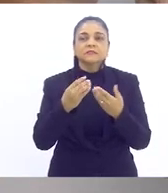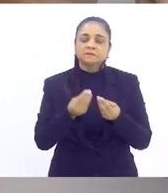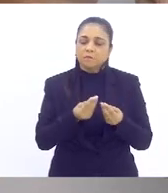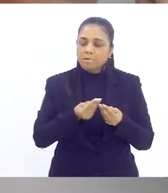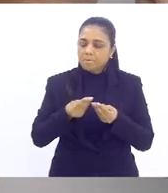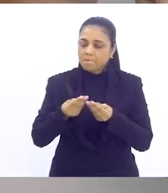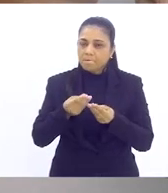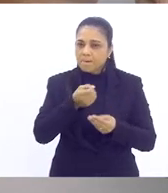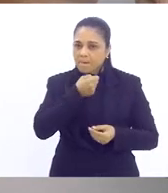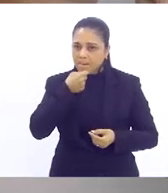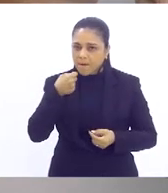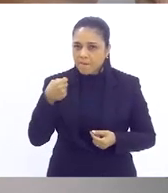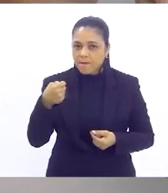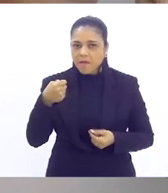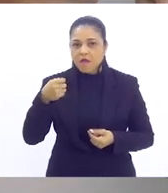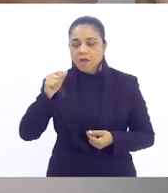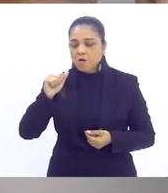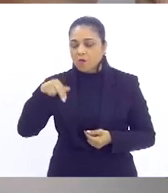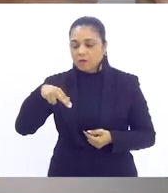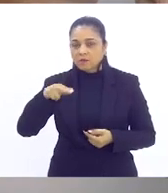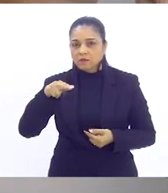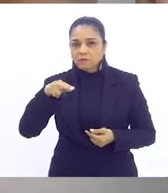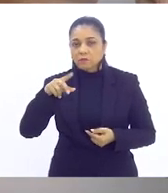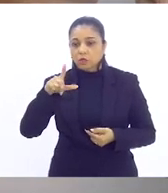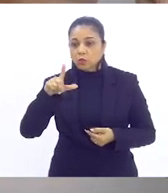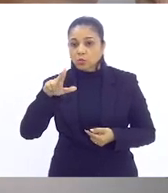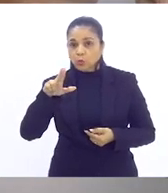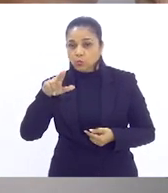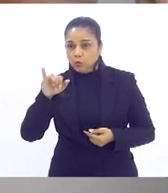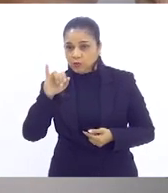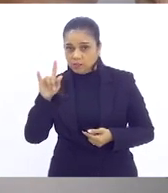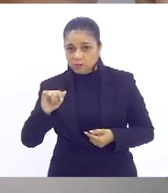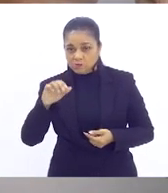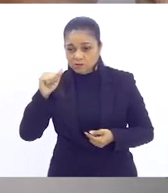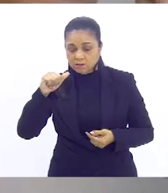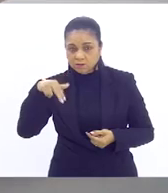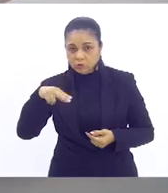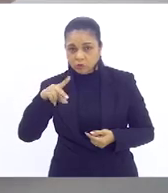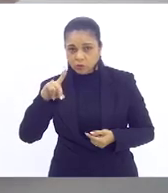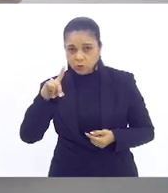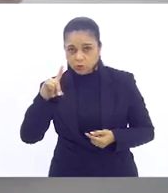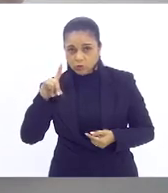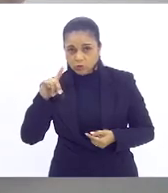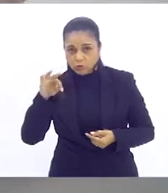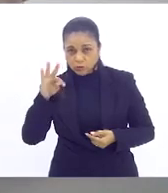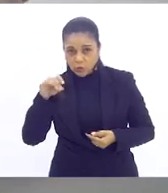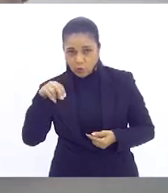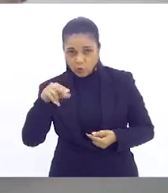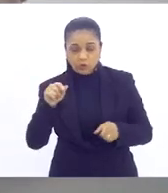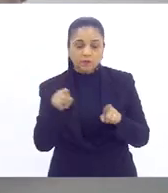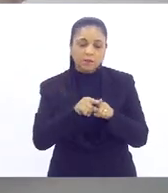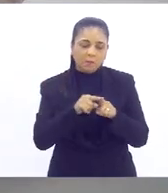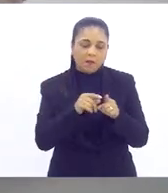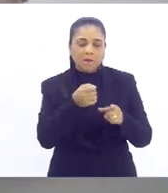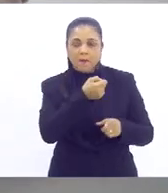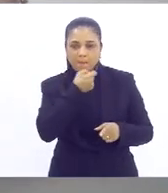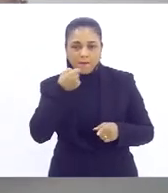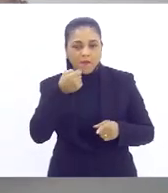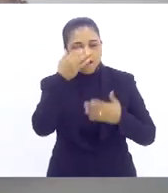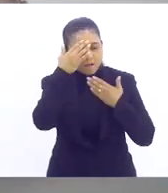então ao Doutor Luiz Antônio consenso mas também registrar a presença do Dr Marcelo Lira